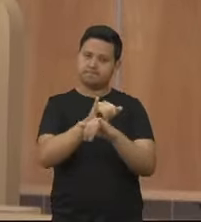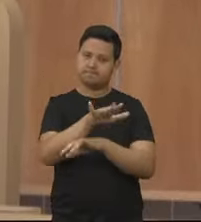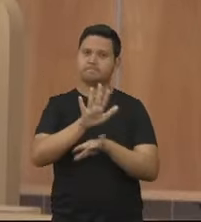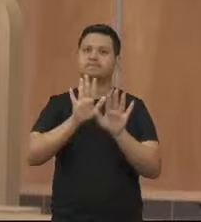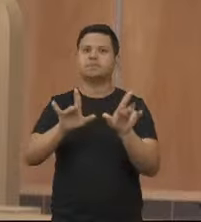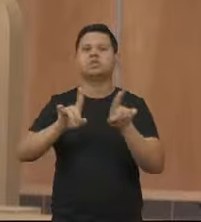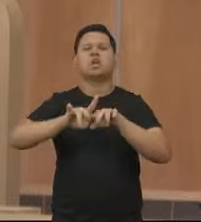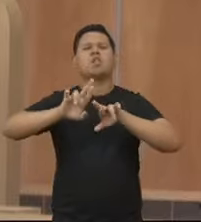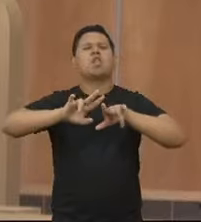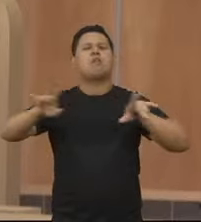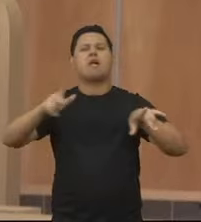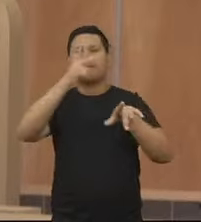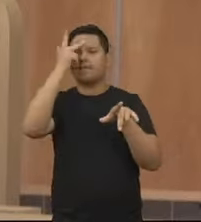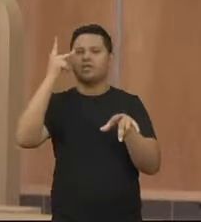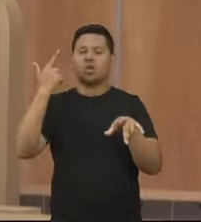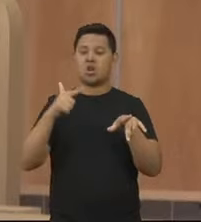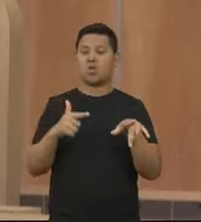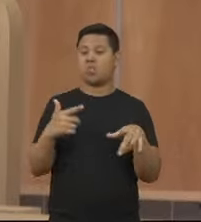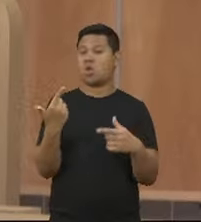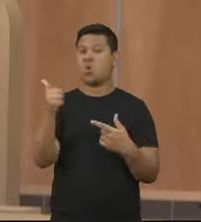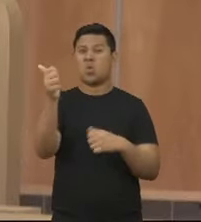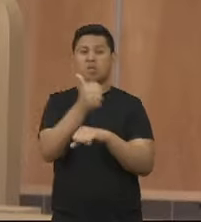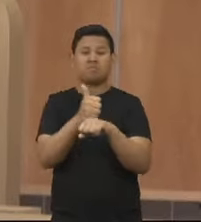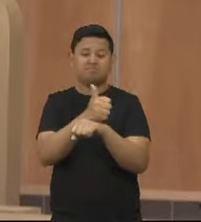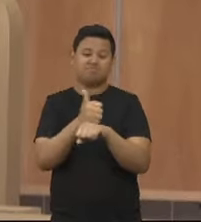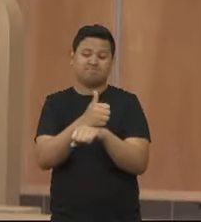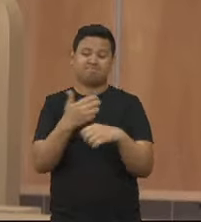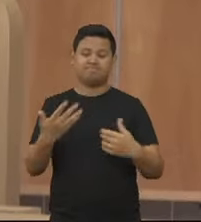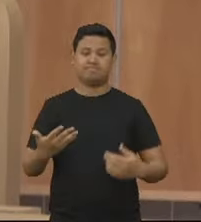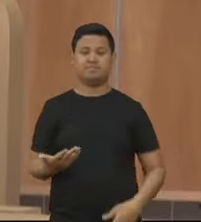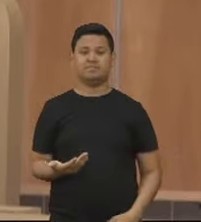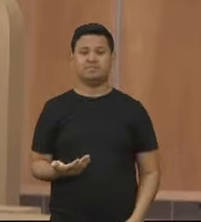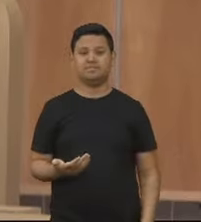E muitos, inclusive, não têm outra profissão.